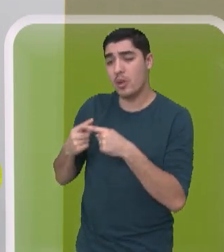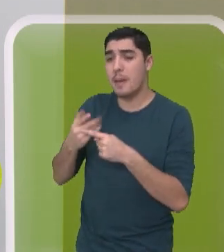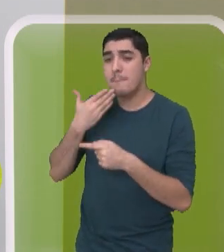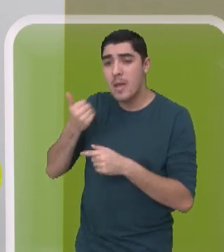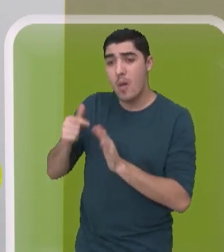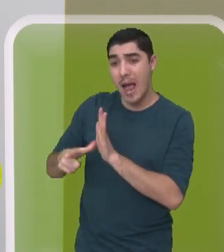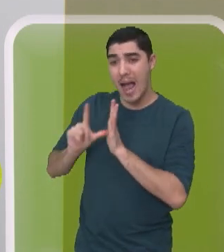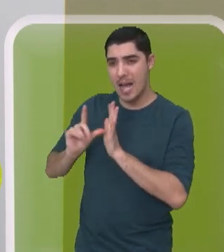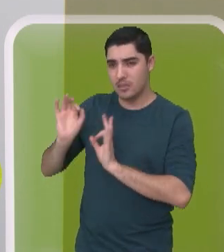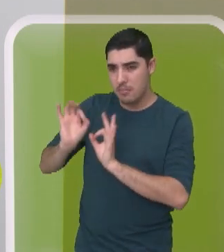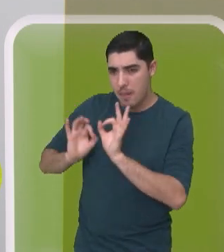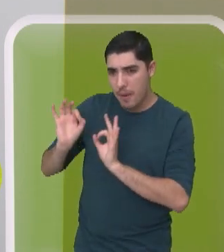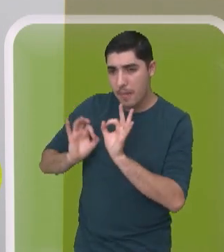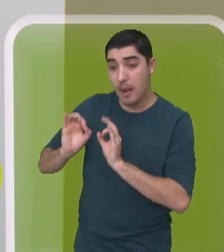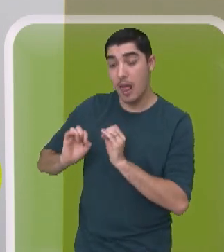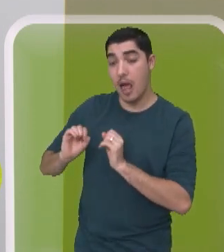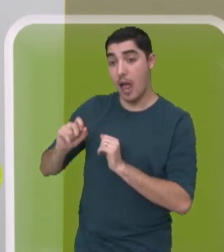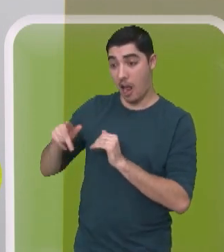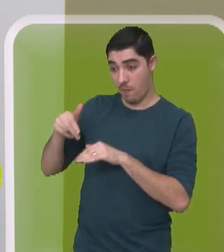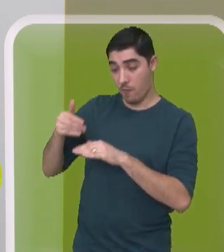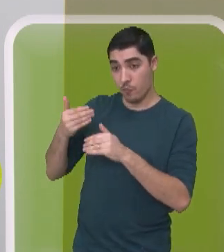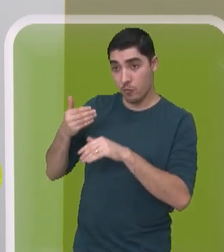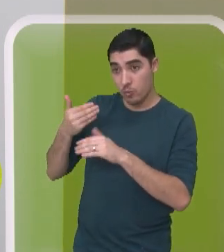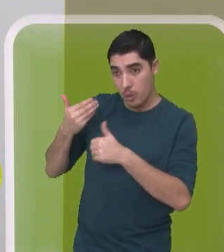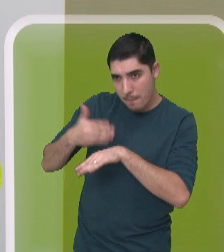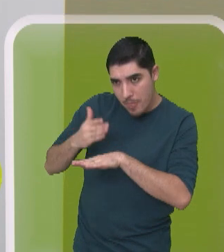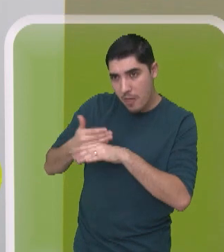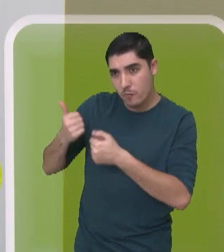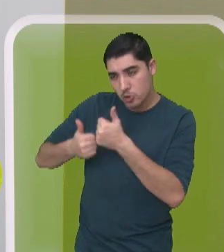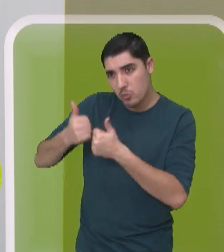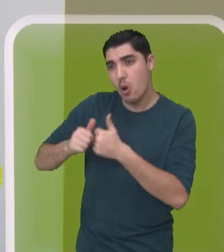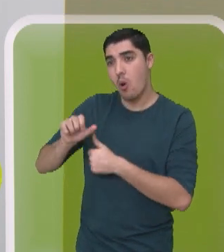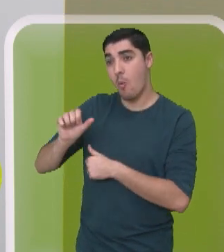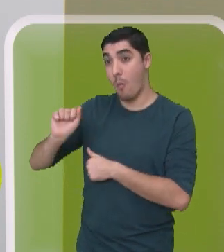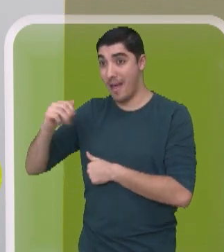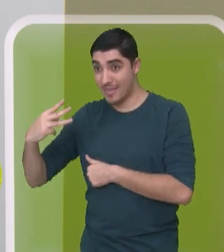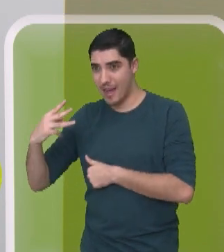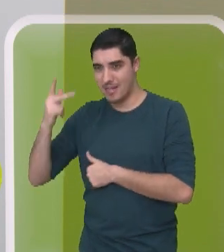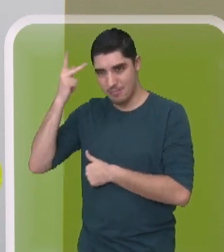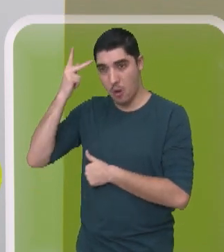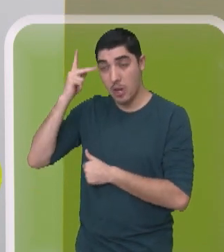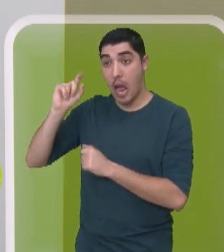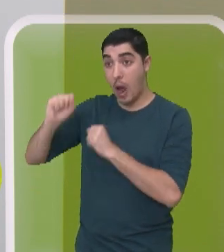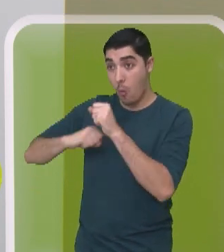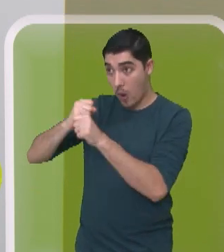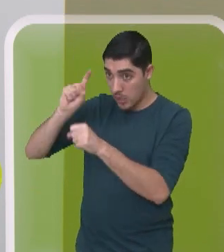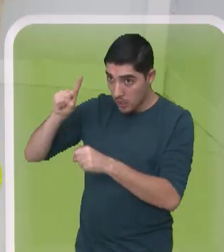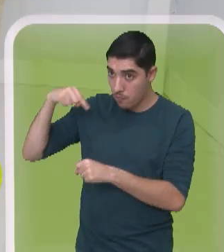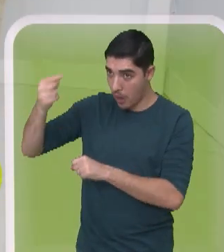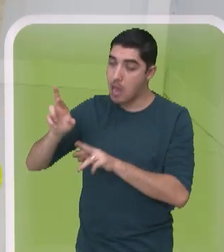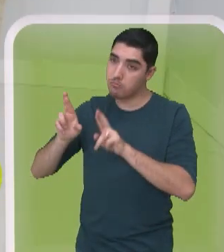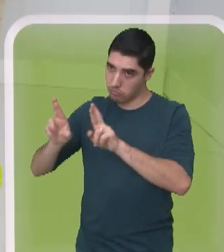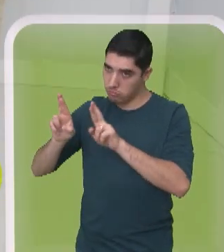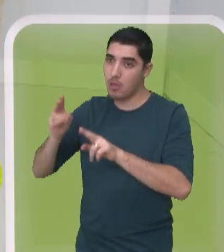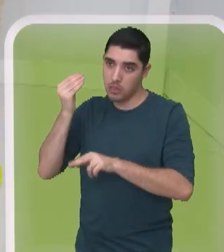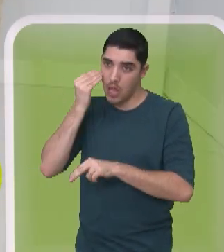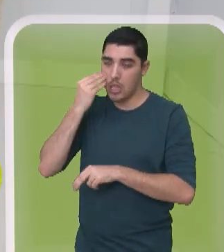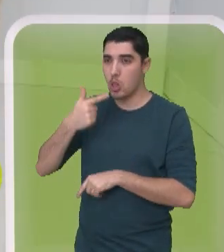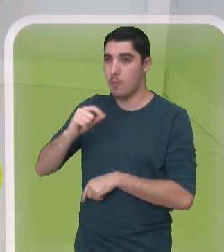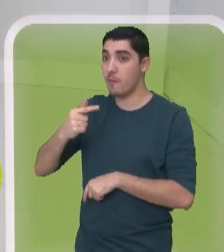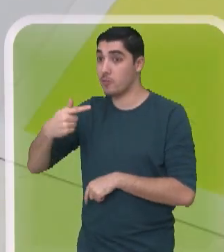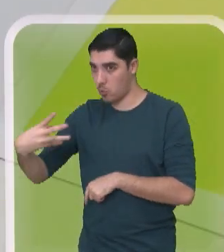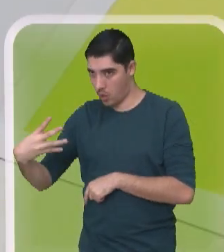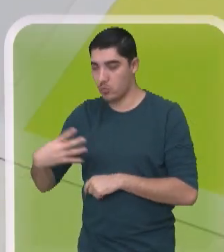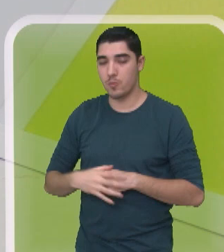o profissional, né, para a A3, e abrir mão nesse ano da Copinha, mas a ideia é, no próximo ano, disputá-la. Em contraponto, uma notícia